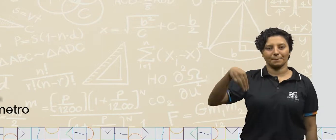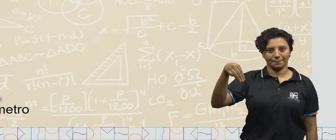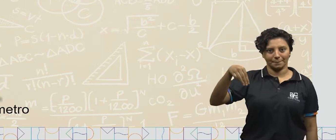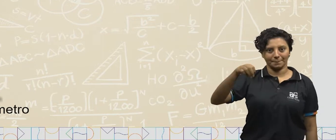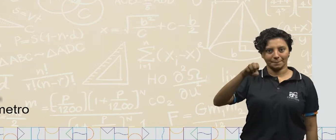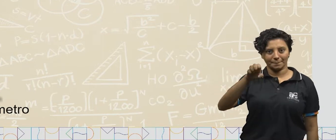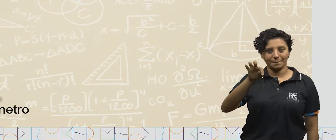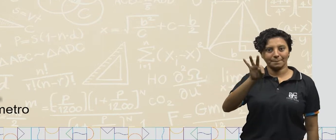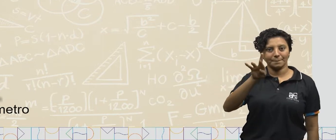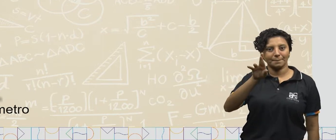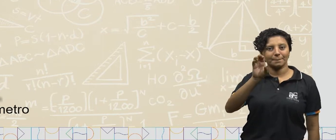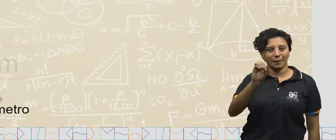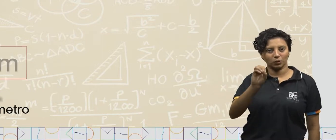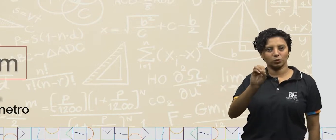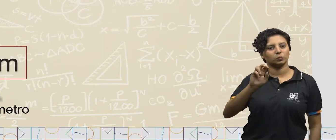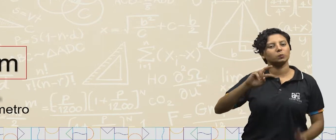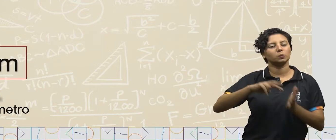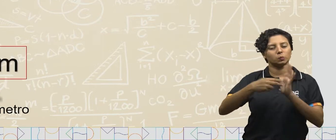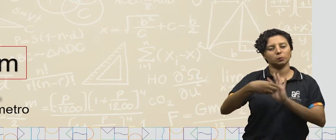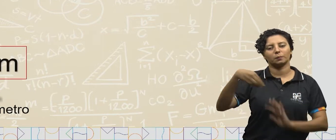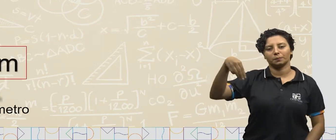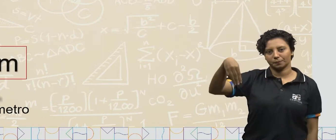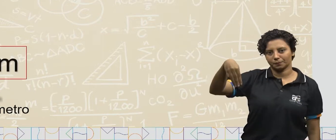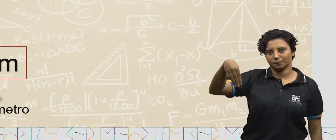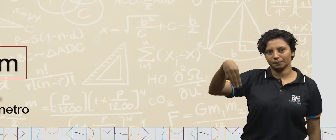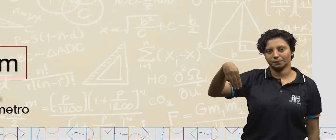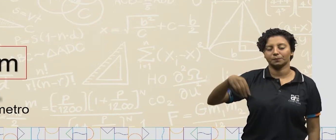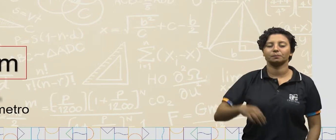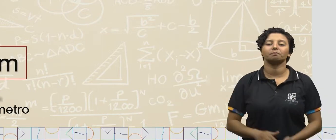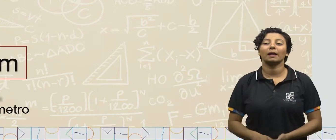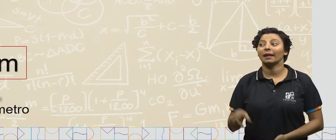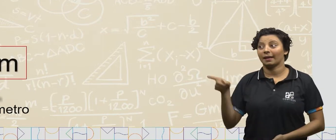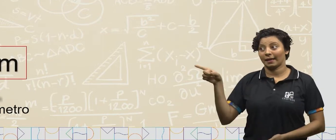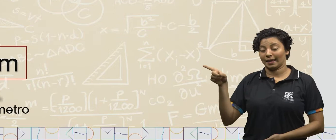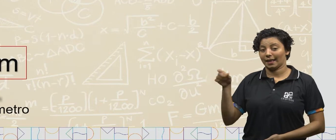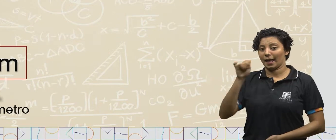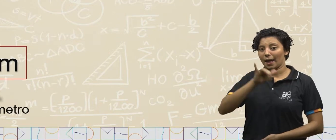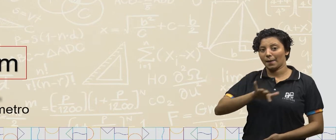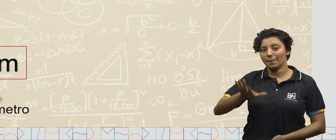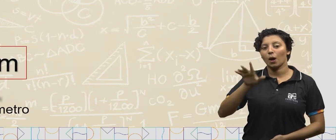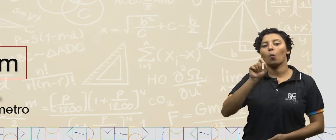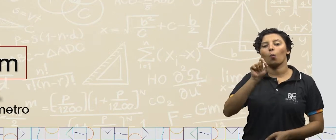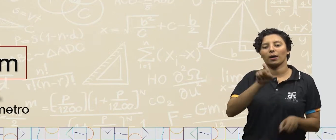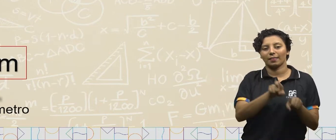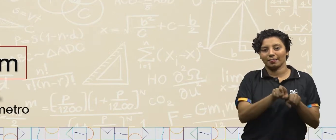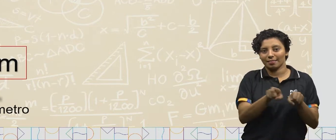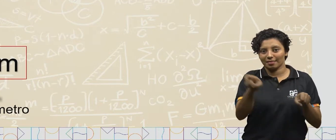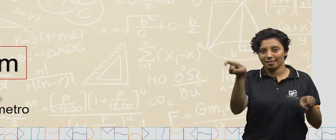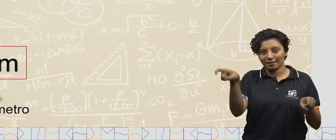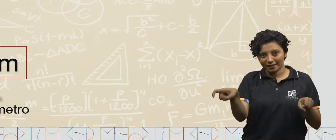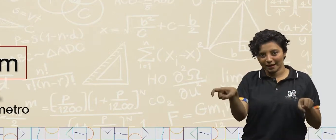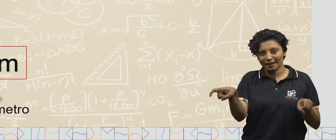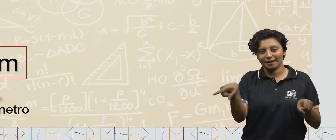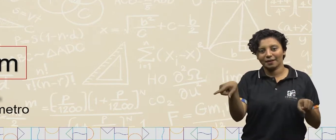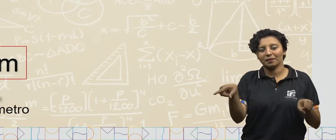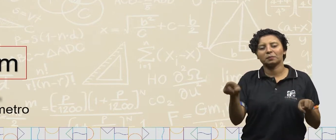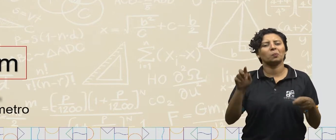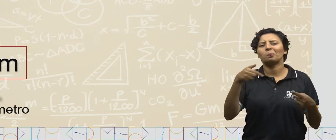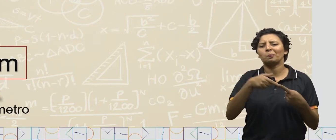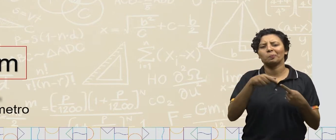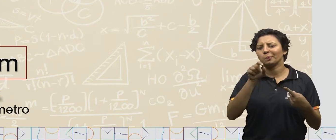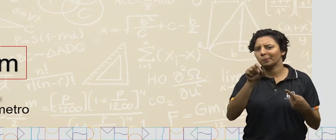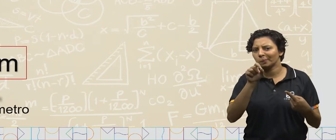é representado pela letra M. Esta é a imagem de uma trena métrica. Ela